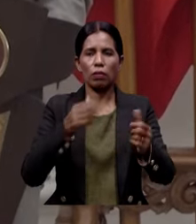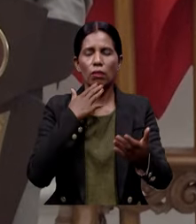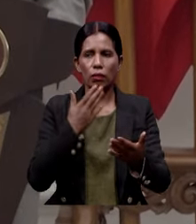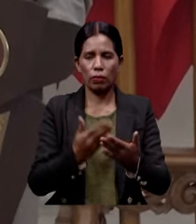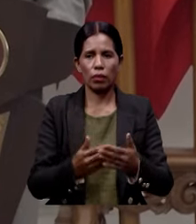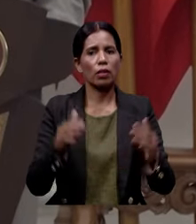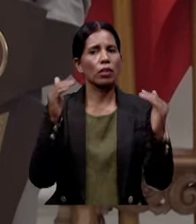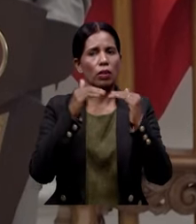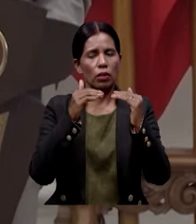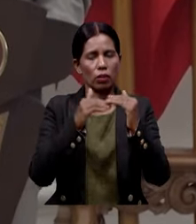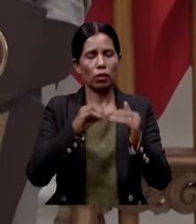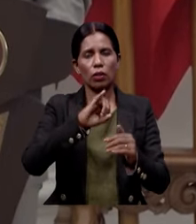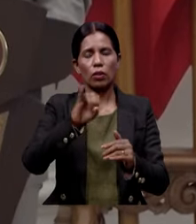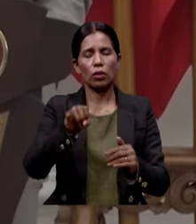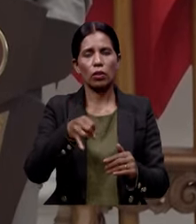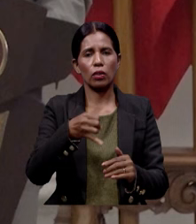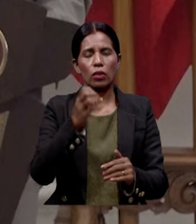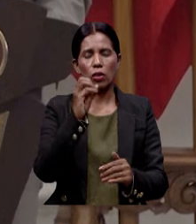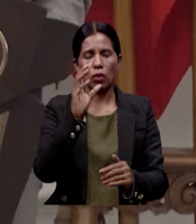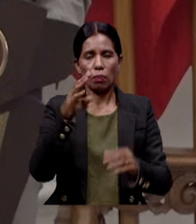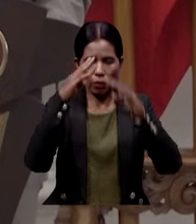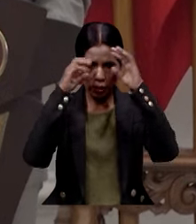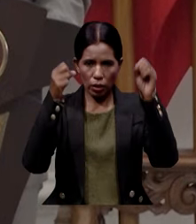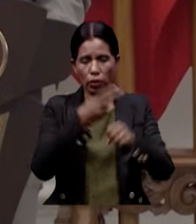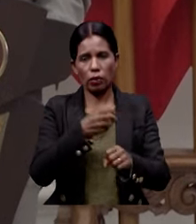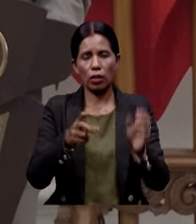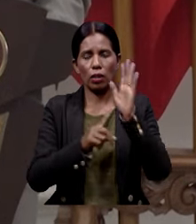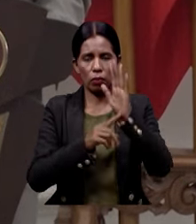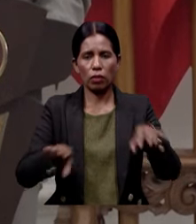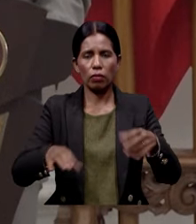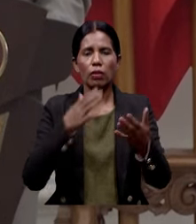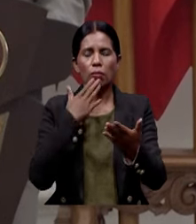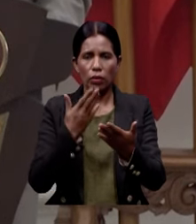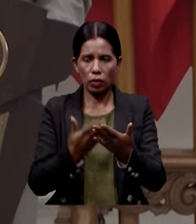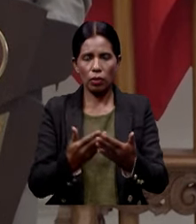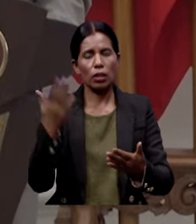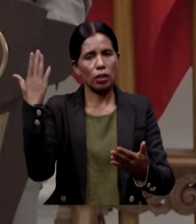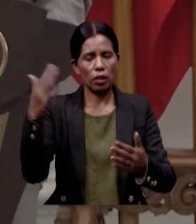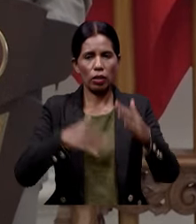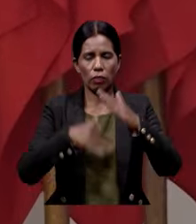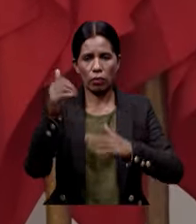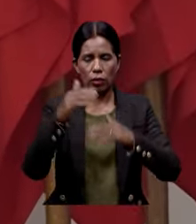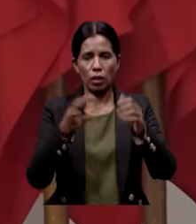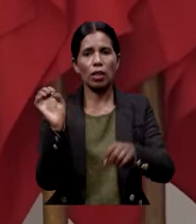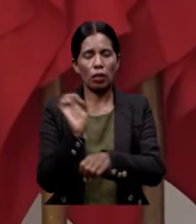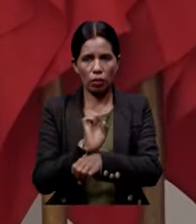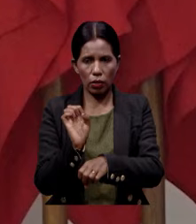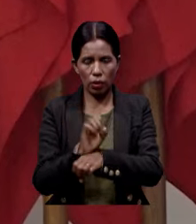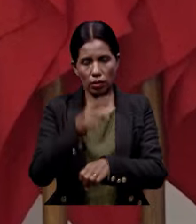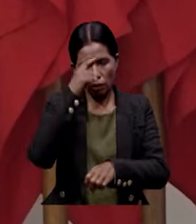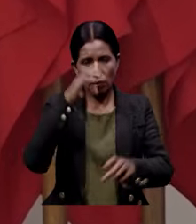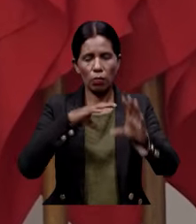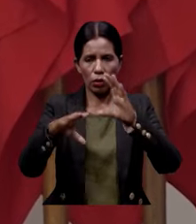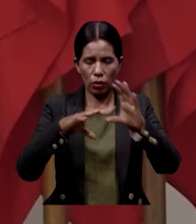a encontro refere Jokowi a Tónia Prontindão a tu coopera o Timor-Leste e a área infraestrutura, economia, telecomunicação